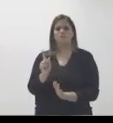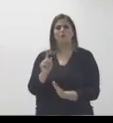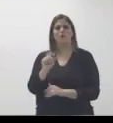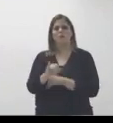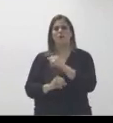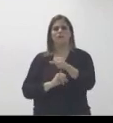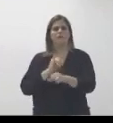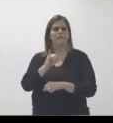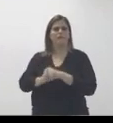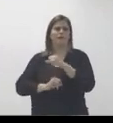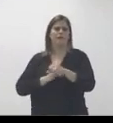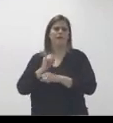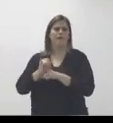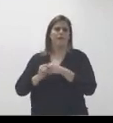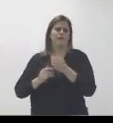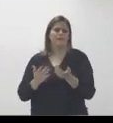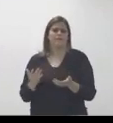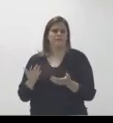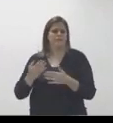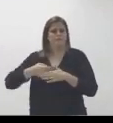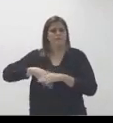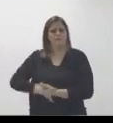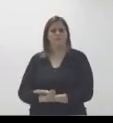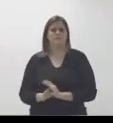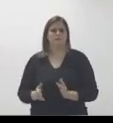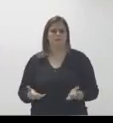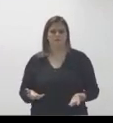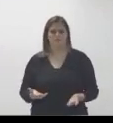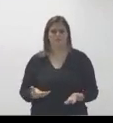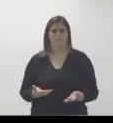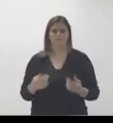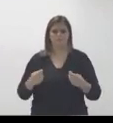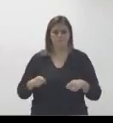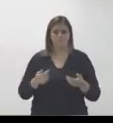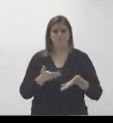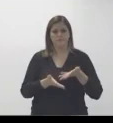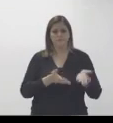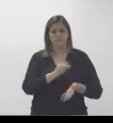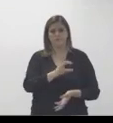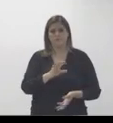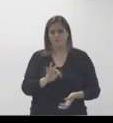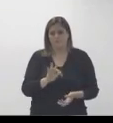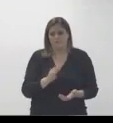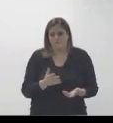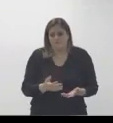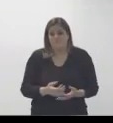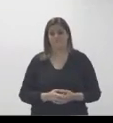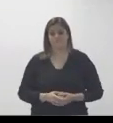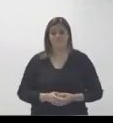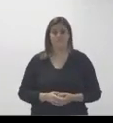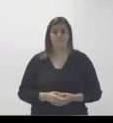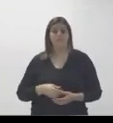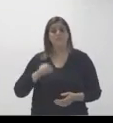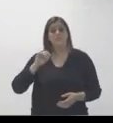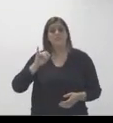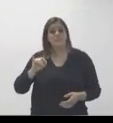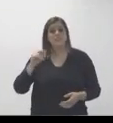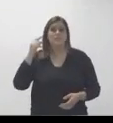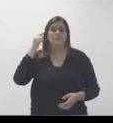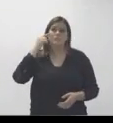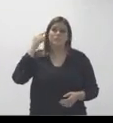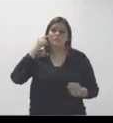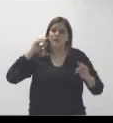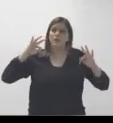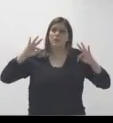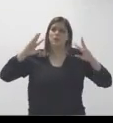anne é dizer que se nós fomos a adotar perspectiva de que todos os filiados